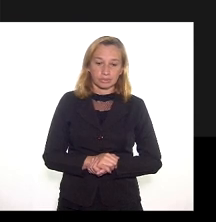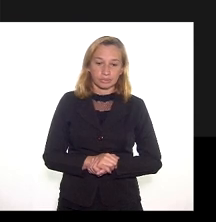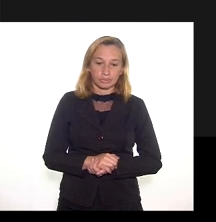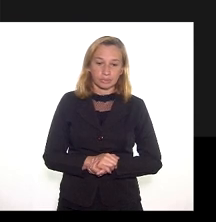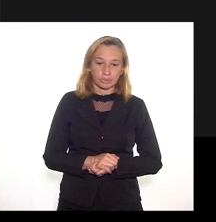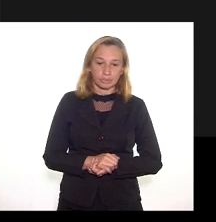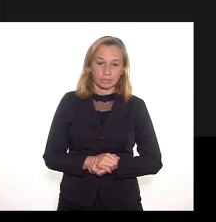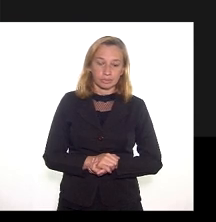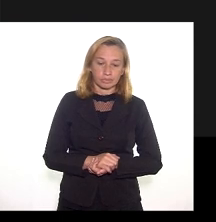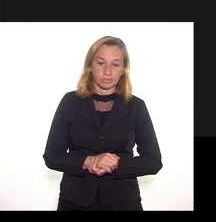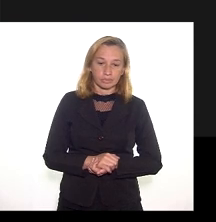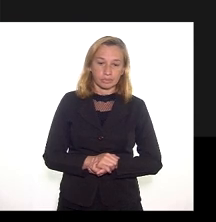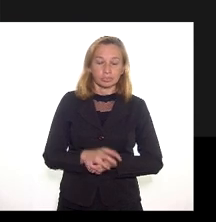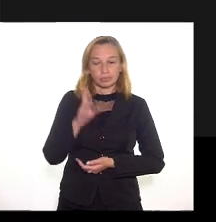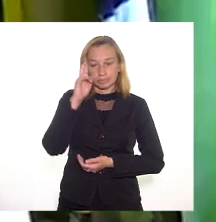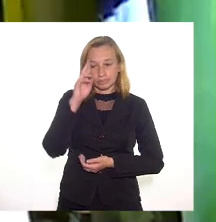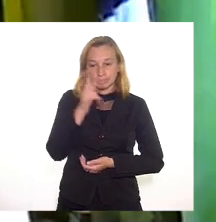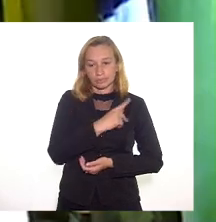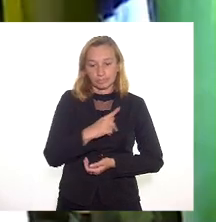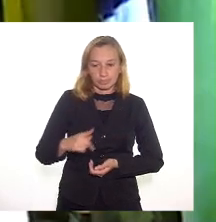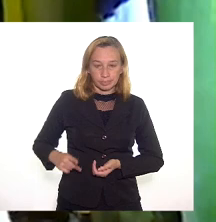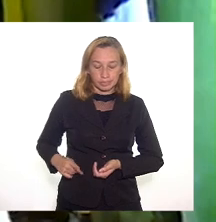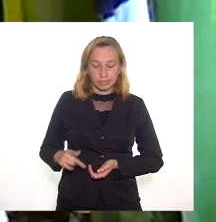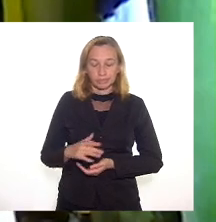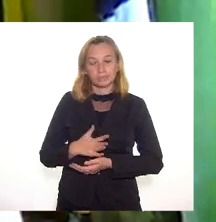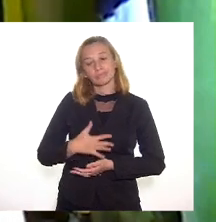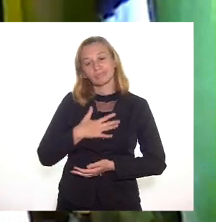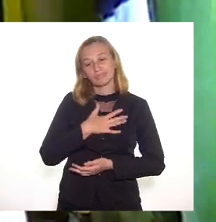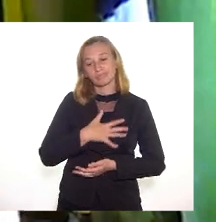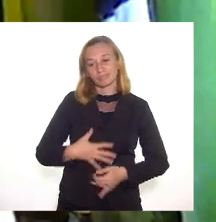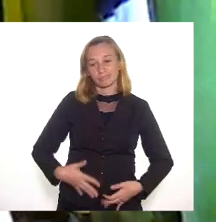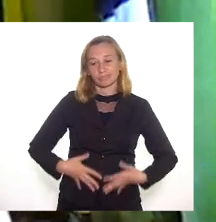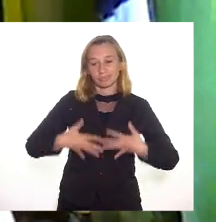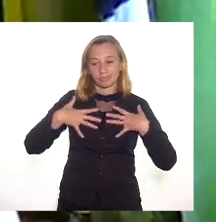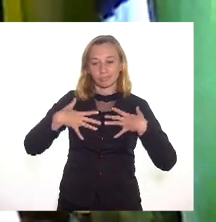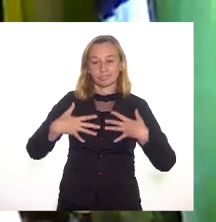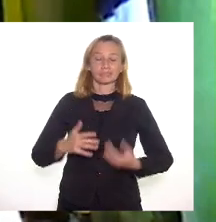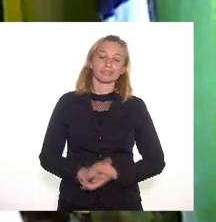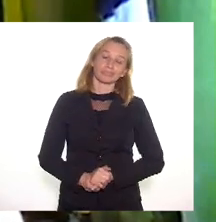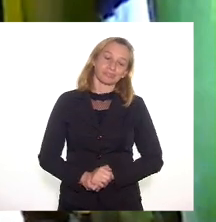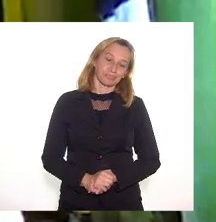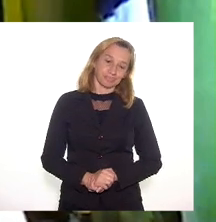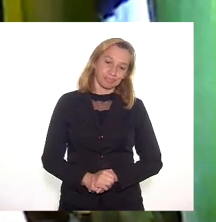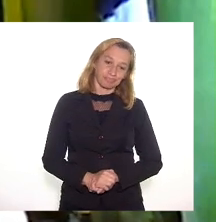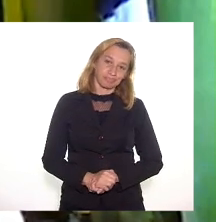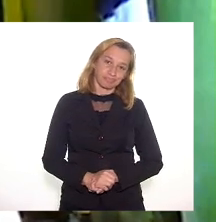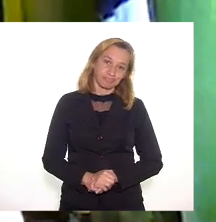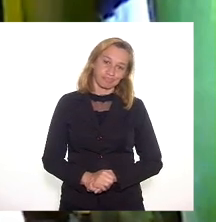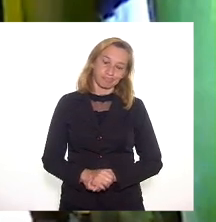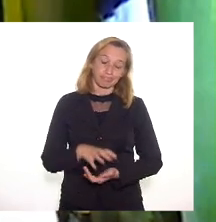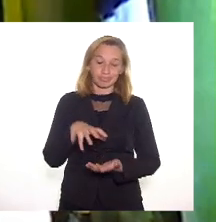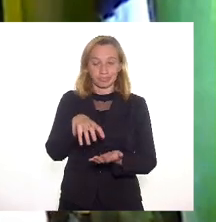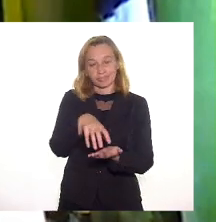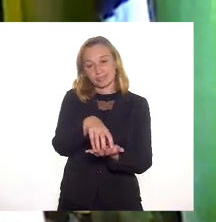Senhora presidente, com muita honra, aliás, devo registrar a